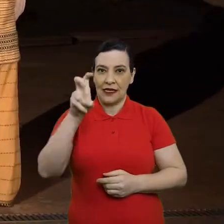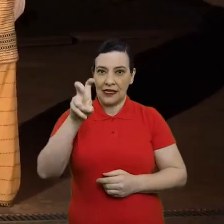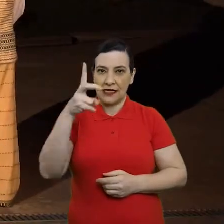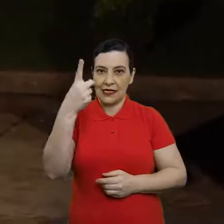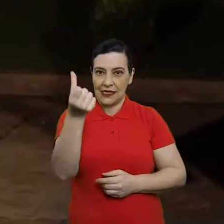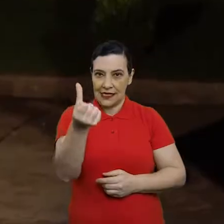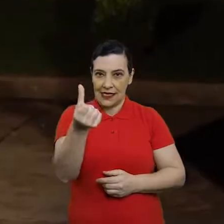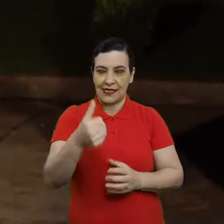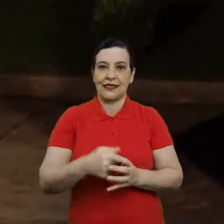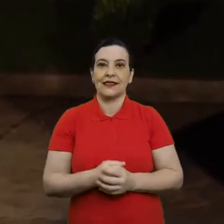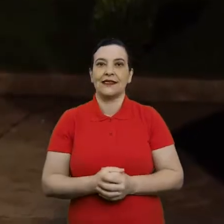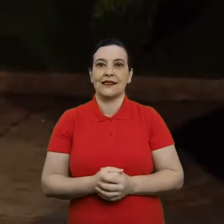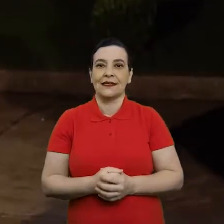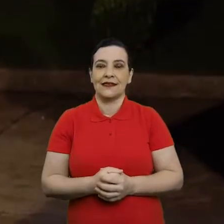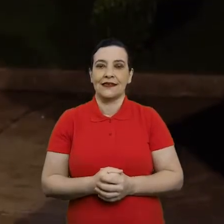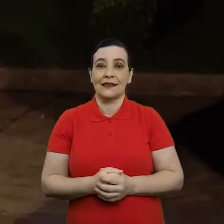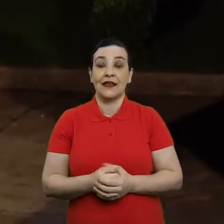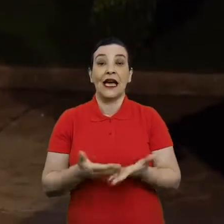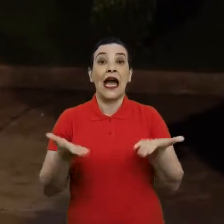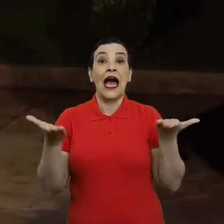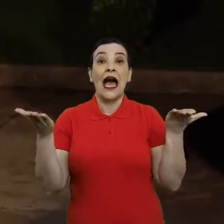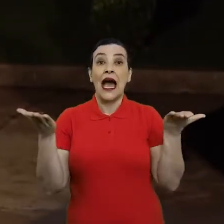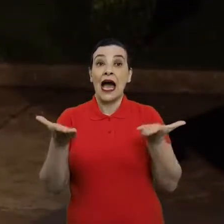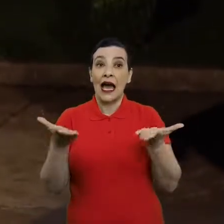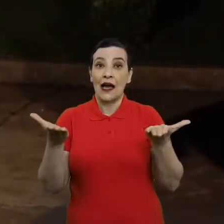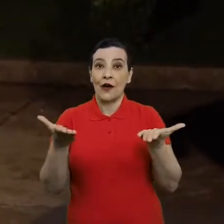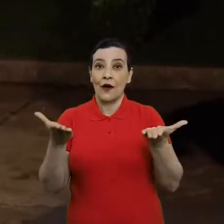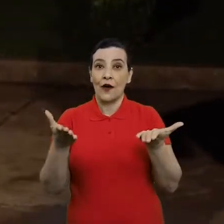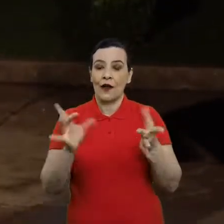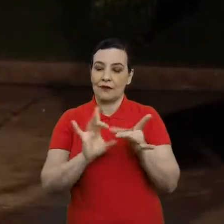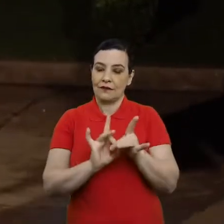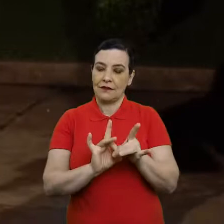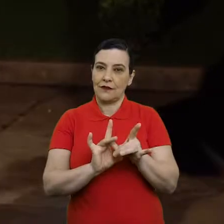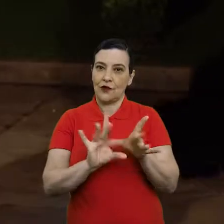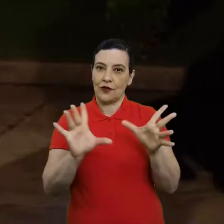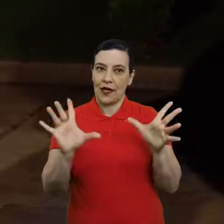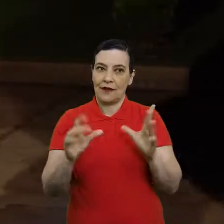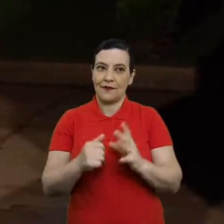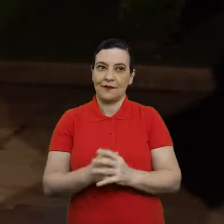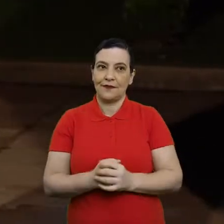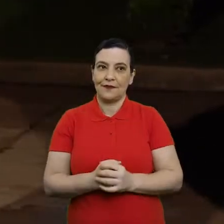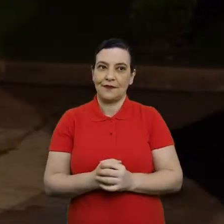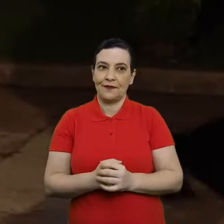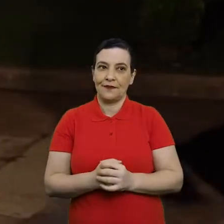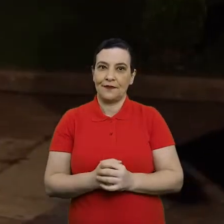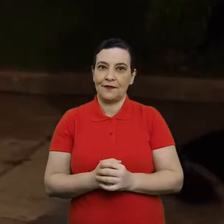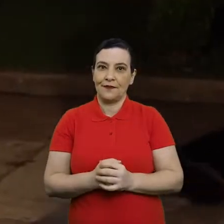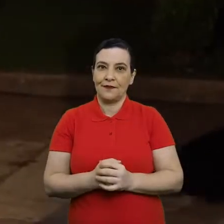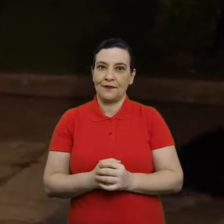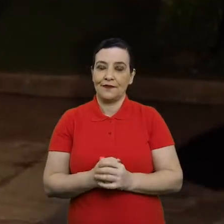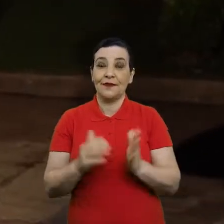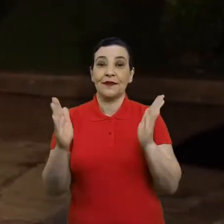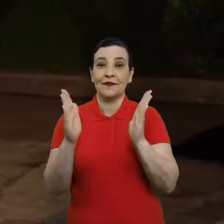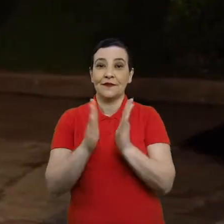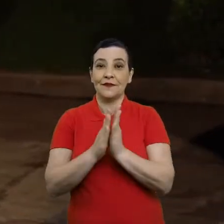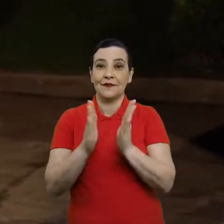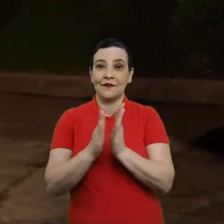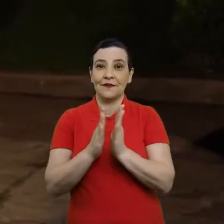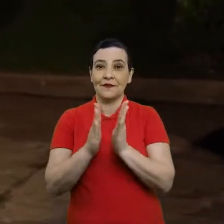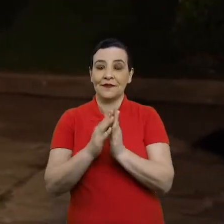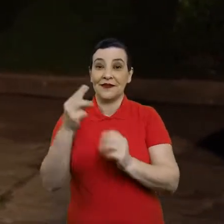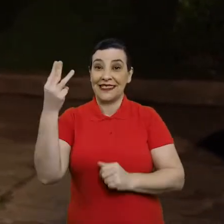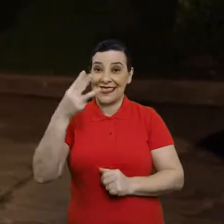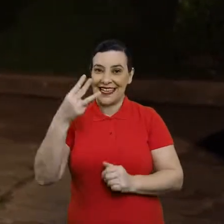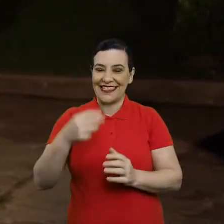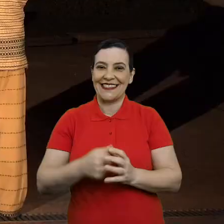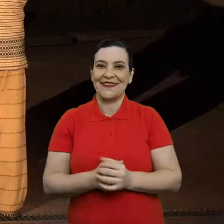16. Agora a gente vai soltar do parceiro ou da parceira. E vai bater 3 palmas. 1,